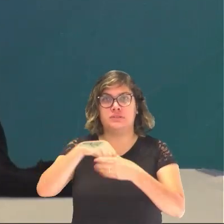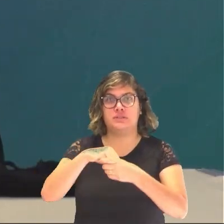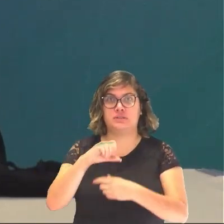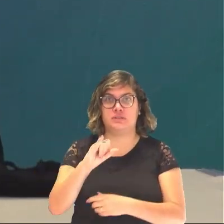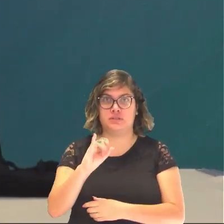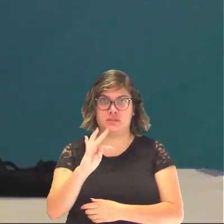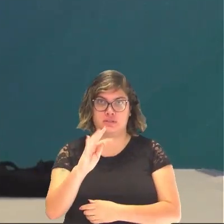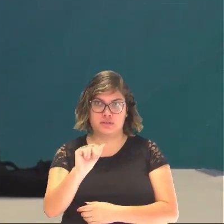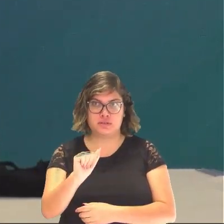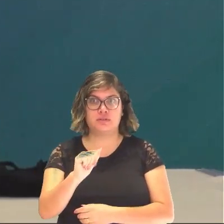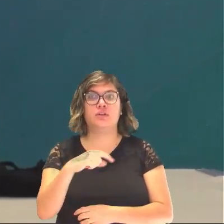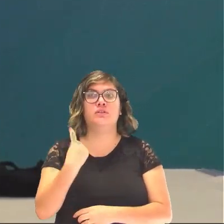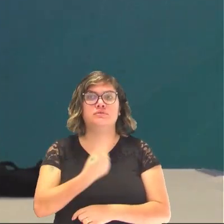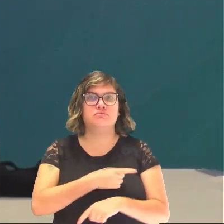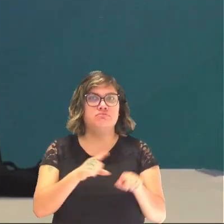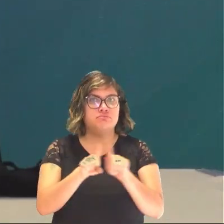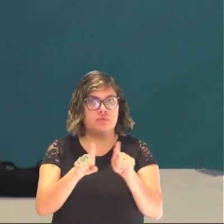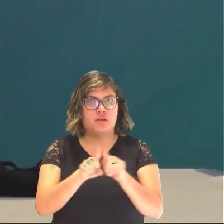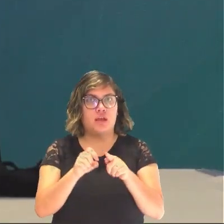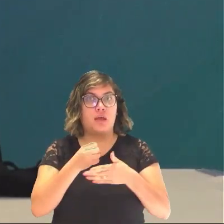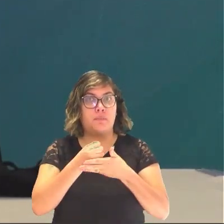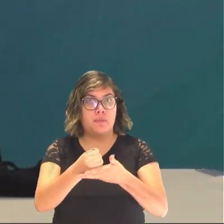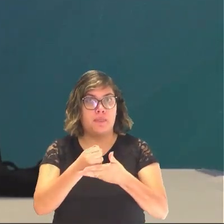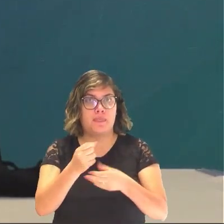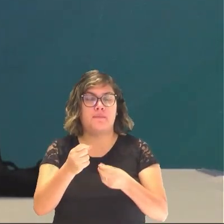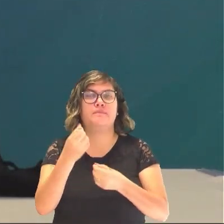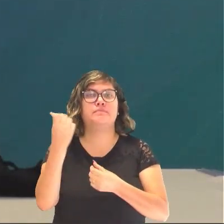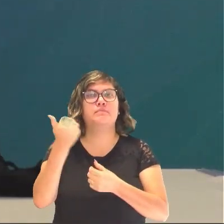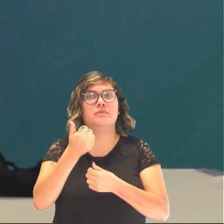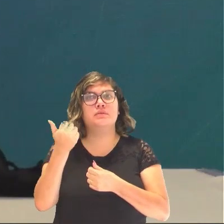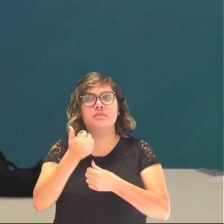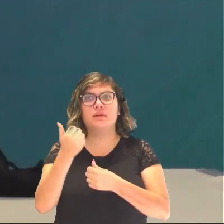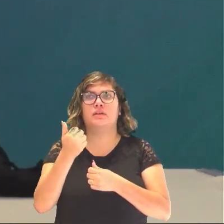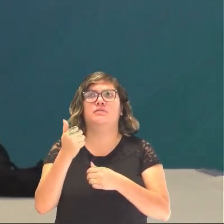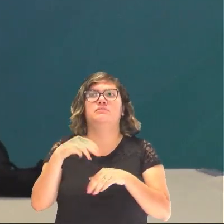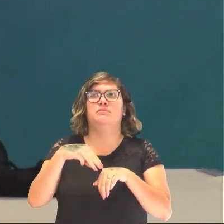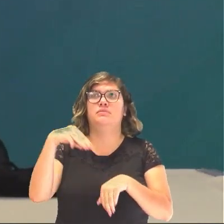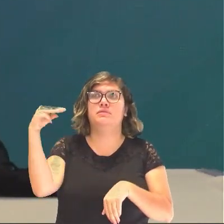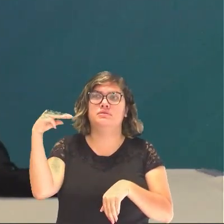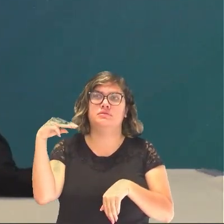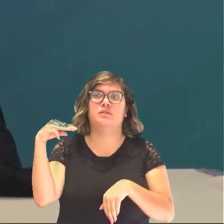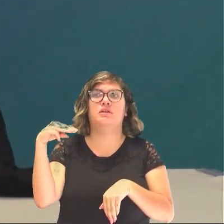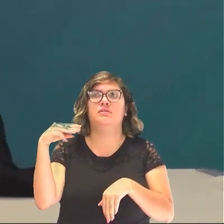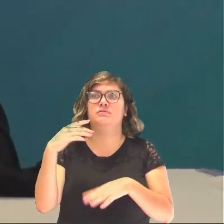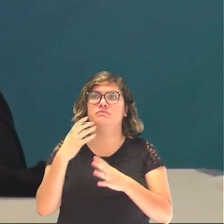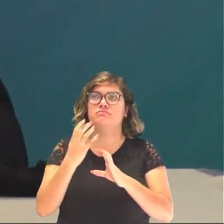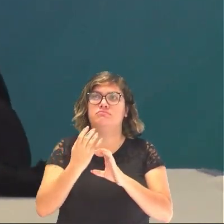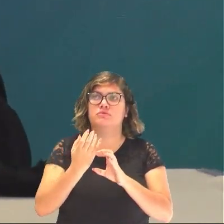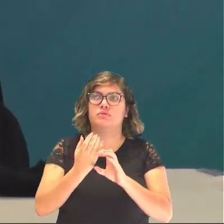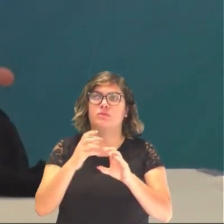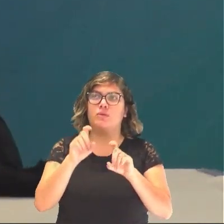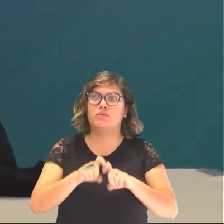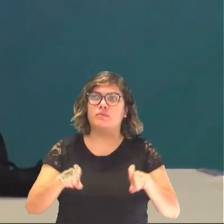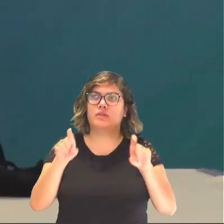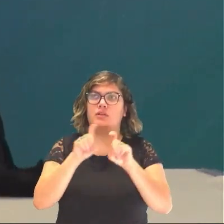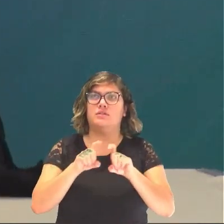E também estamos dando apoio, a gente criou o primeiro mestrado profissional em computação aeronáutica para apoiar a indústria de Minas Gerais,